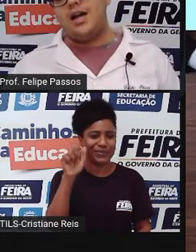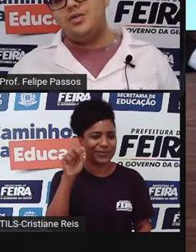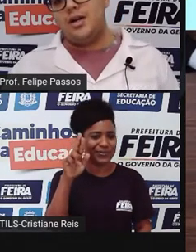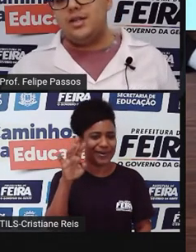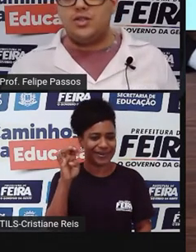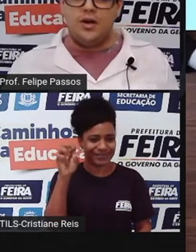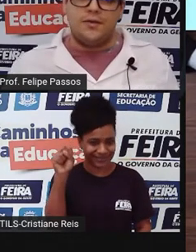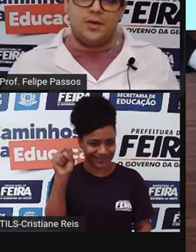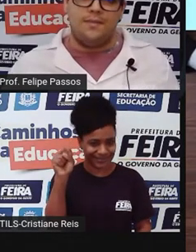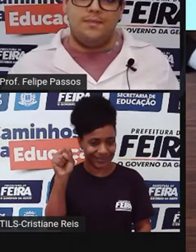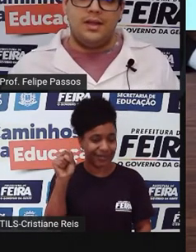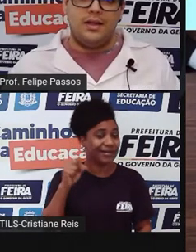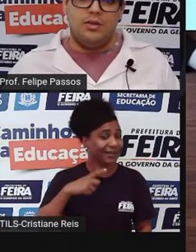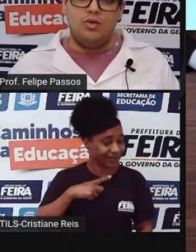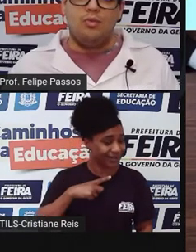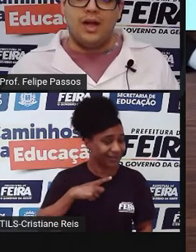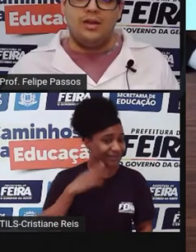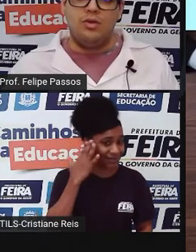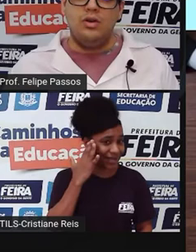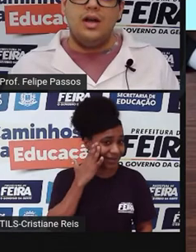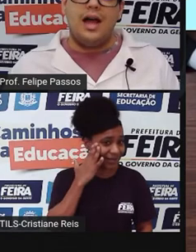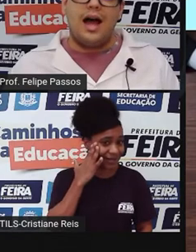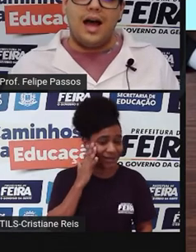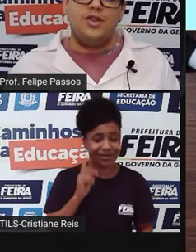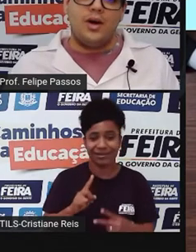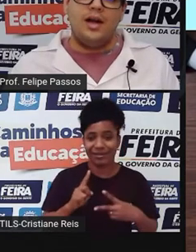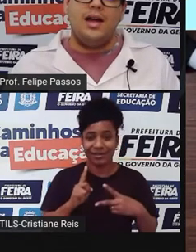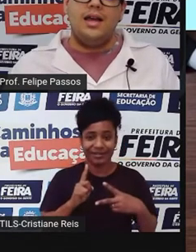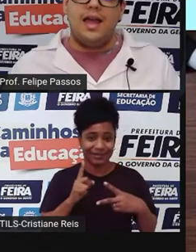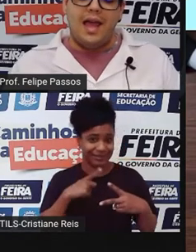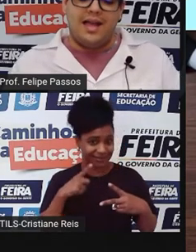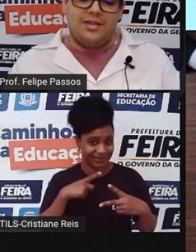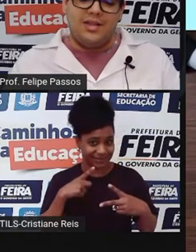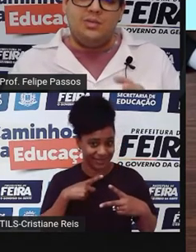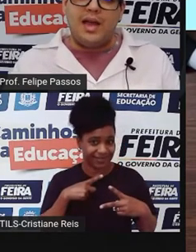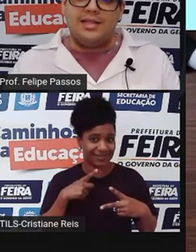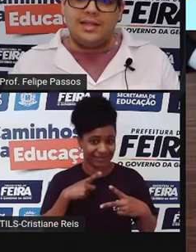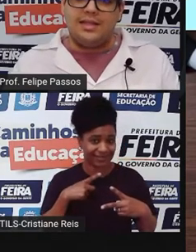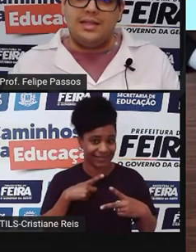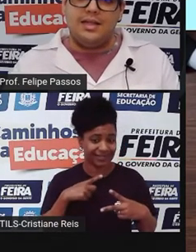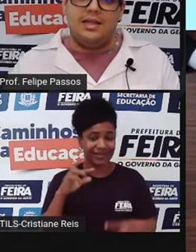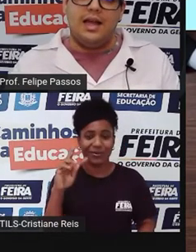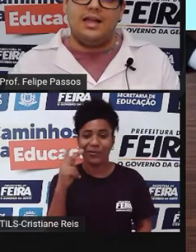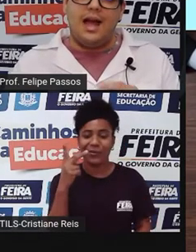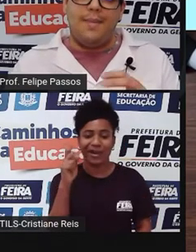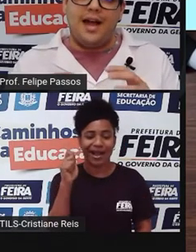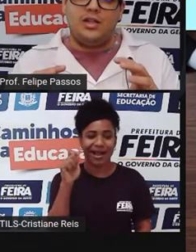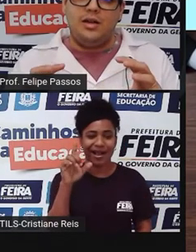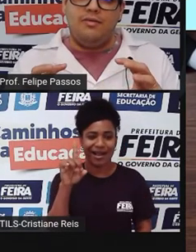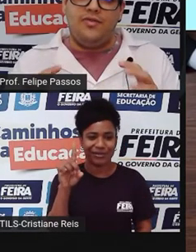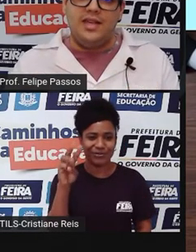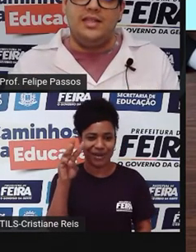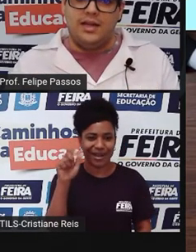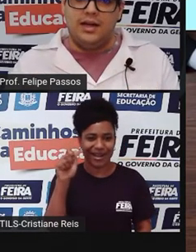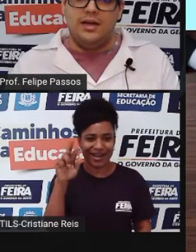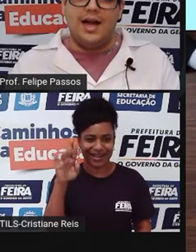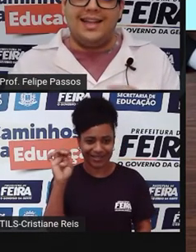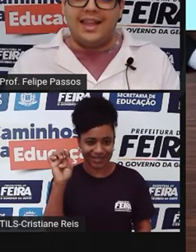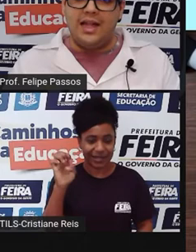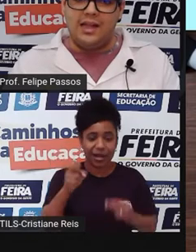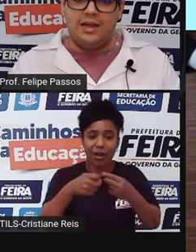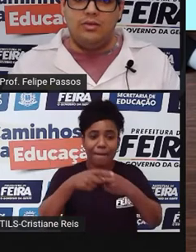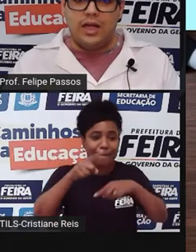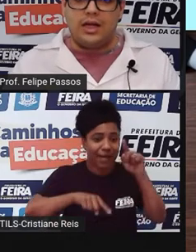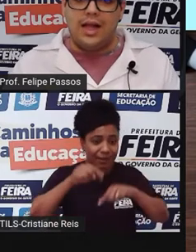de hardware e software? No computador, hardware são as peças, né? A parte física,